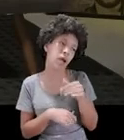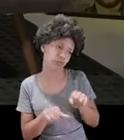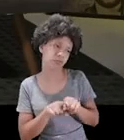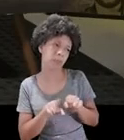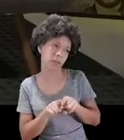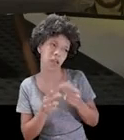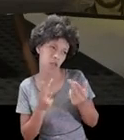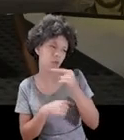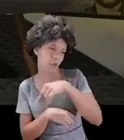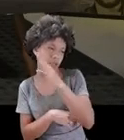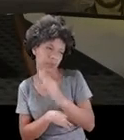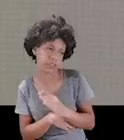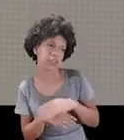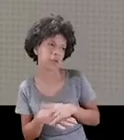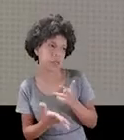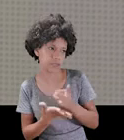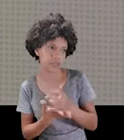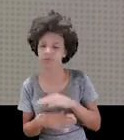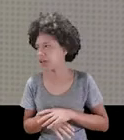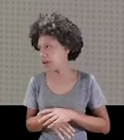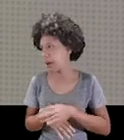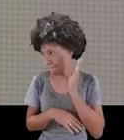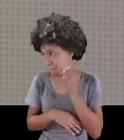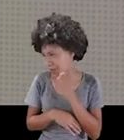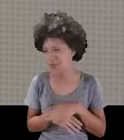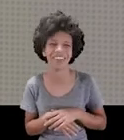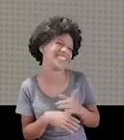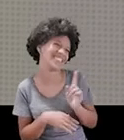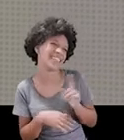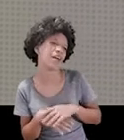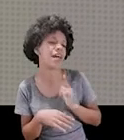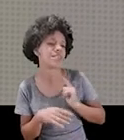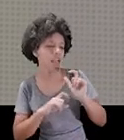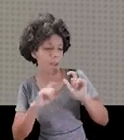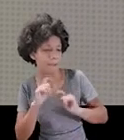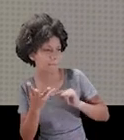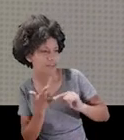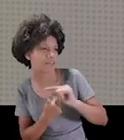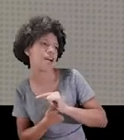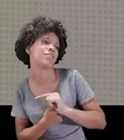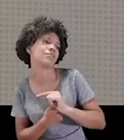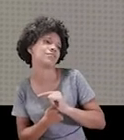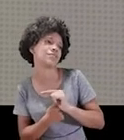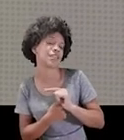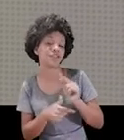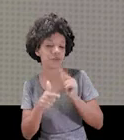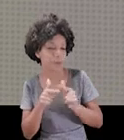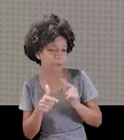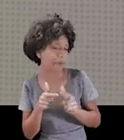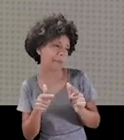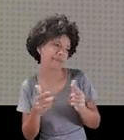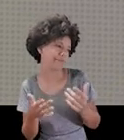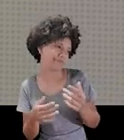eu acho que eu também igual aqui no Brasil milhares de ter milhares de memes com